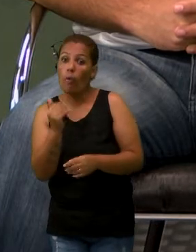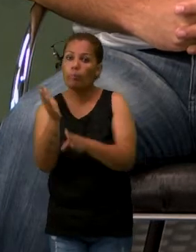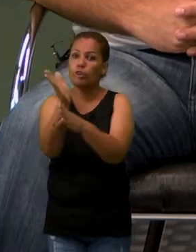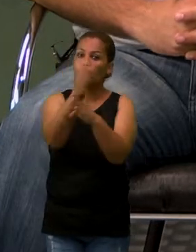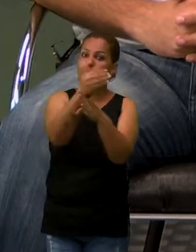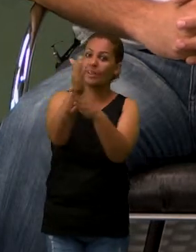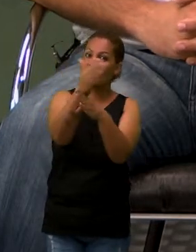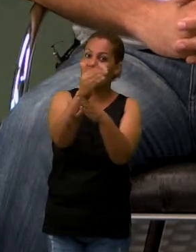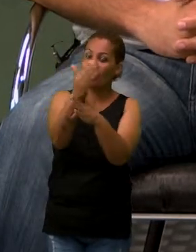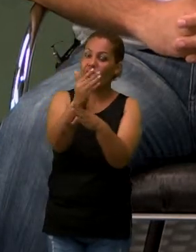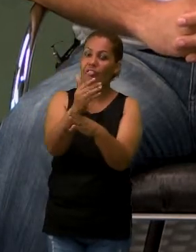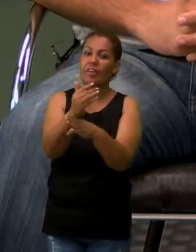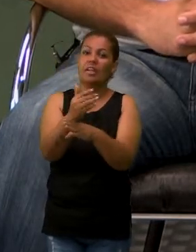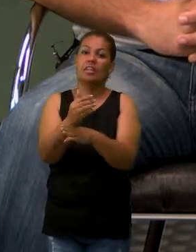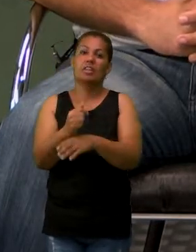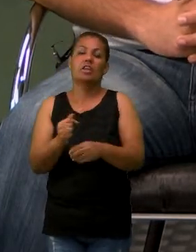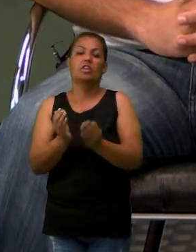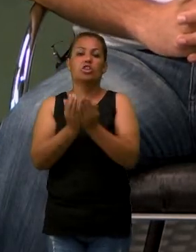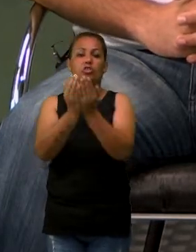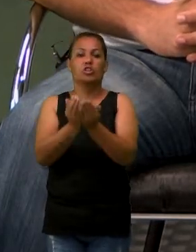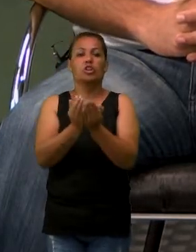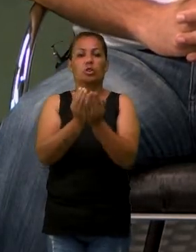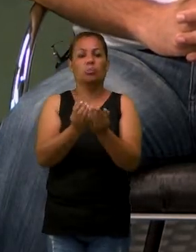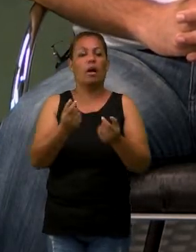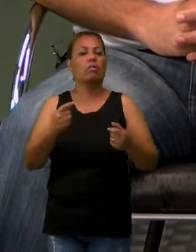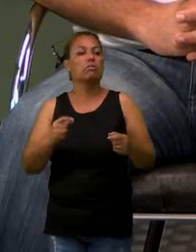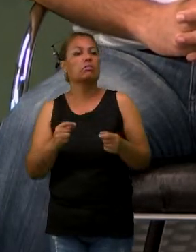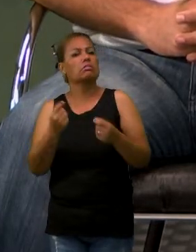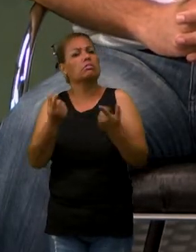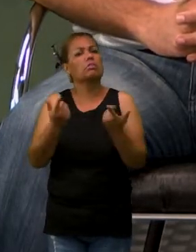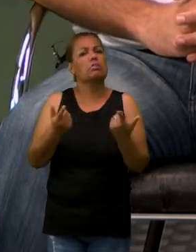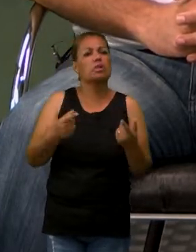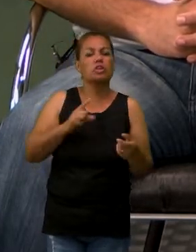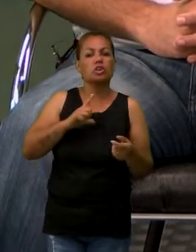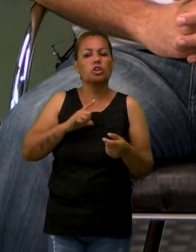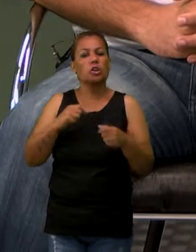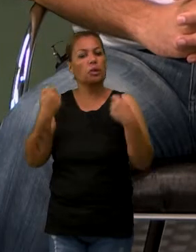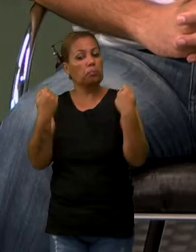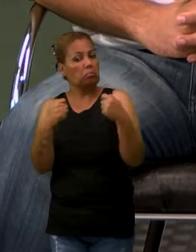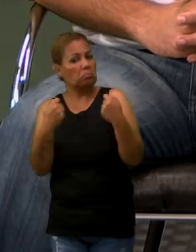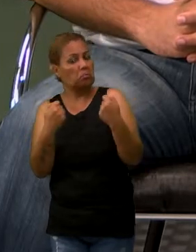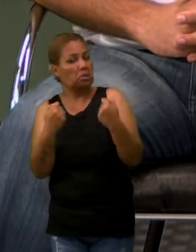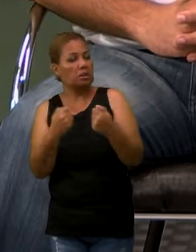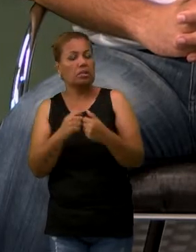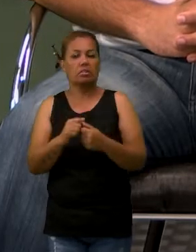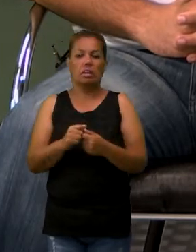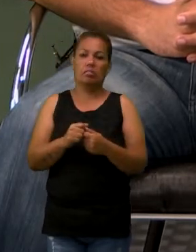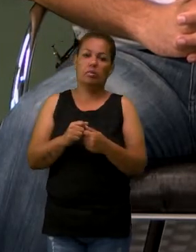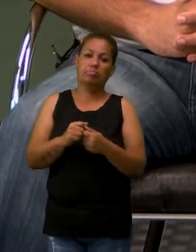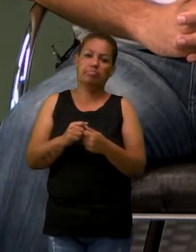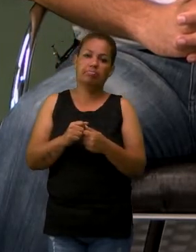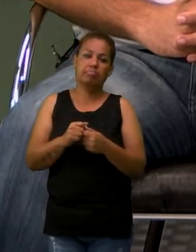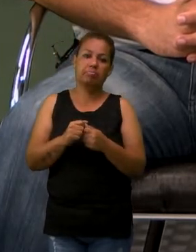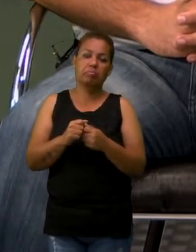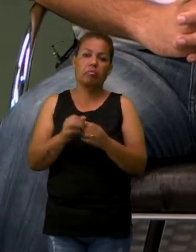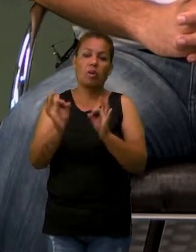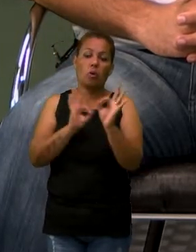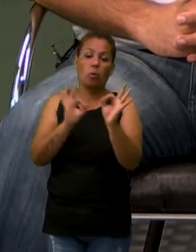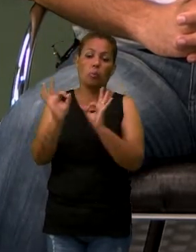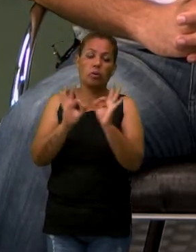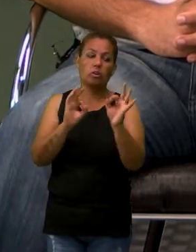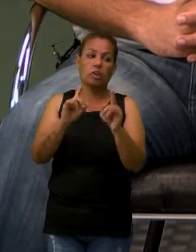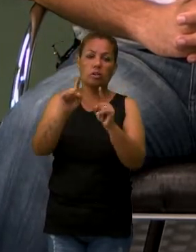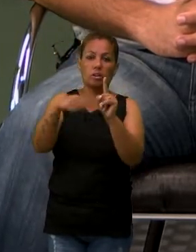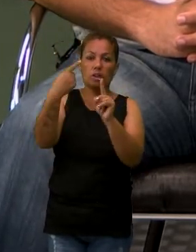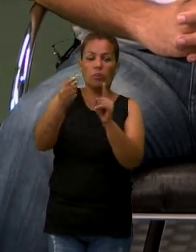já fez um barco de acordo com as nossas necessidades com as características que a gente precisava esse barco depois a